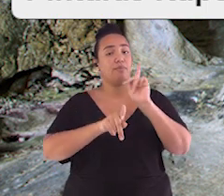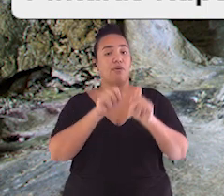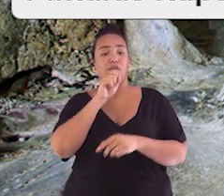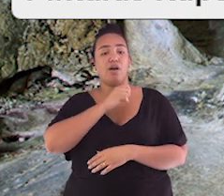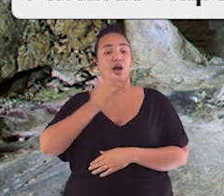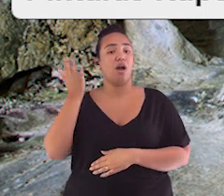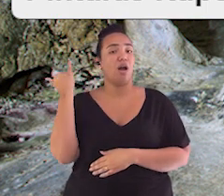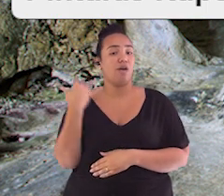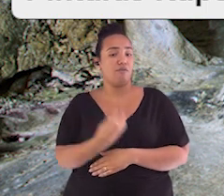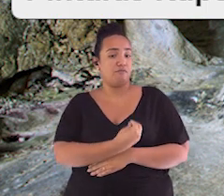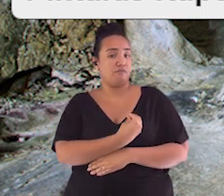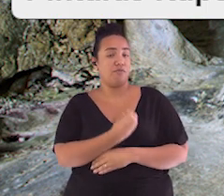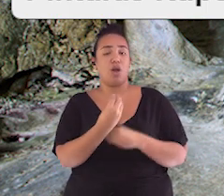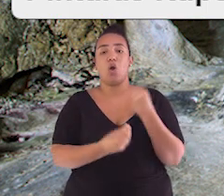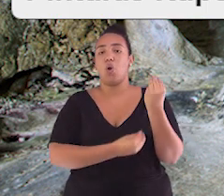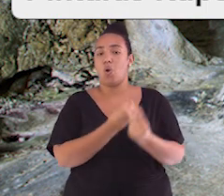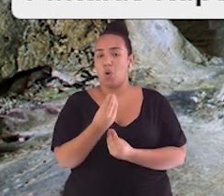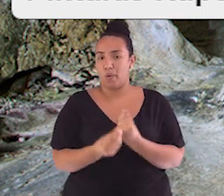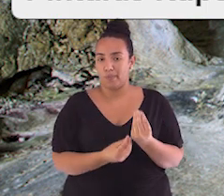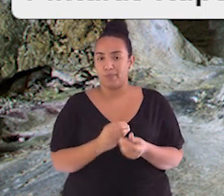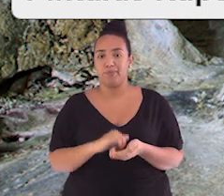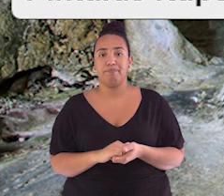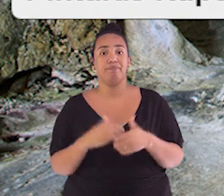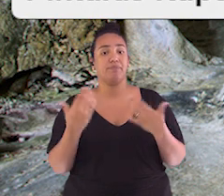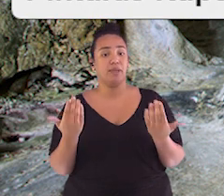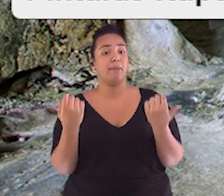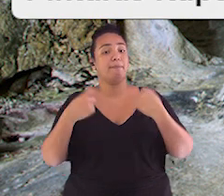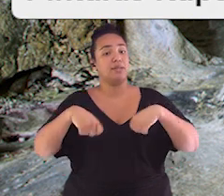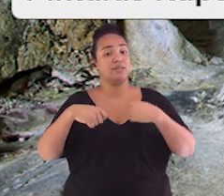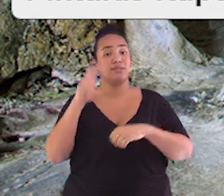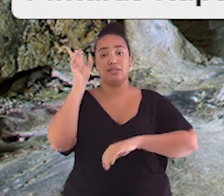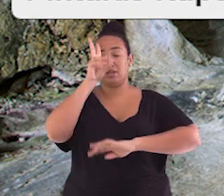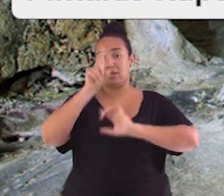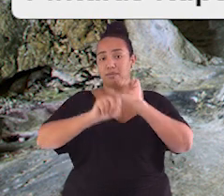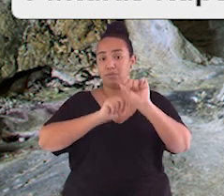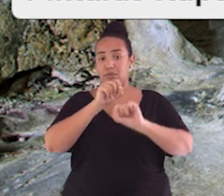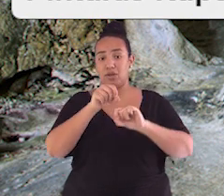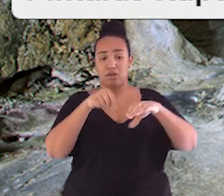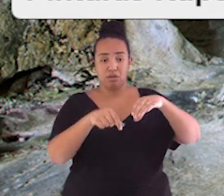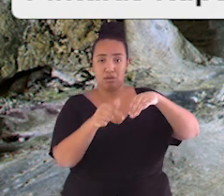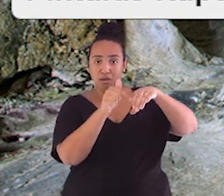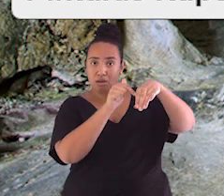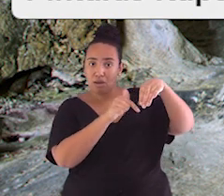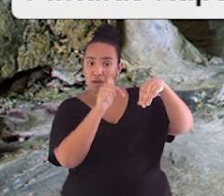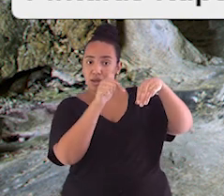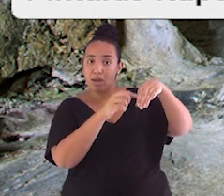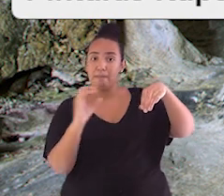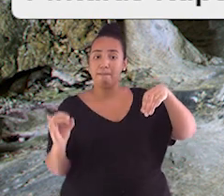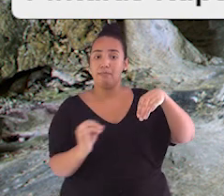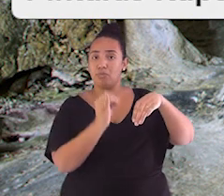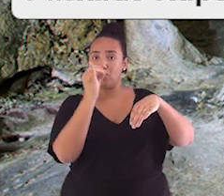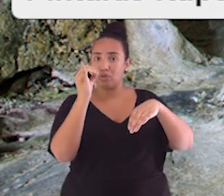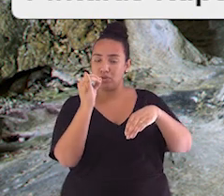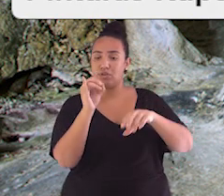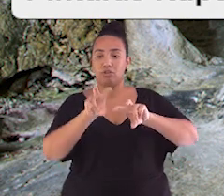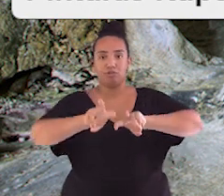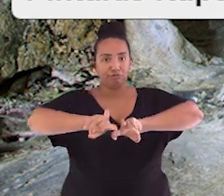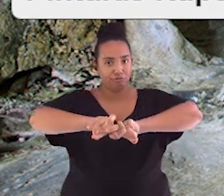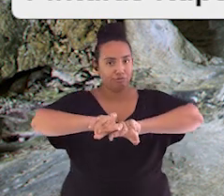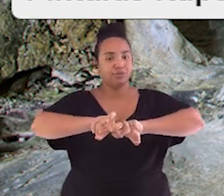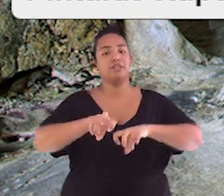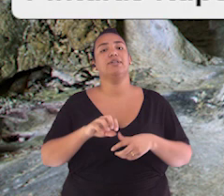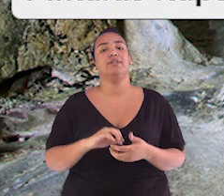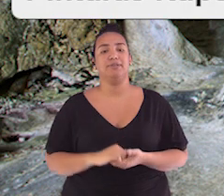viviam. Não se pode negar que as cavernas são importantes sítios paleontológicos de interesse mundial. Bom,